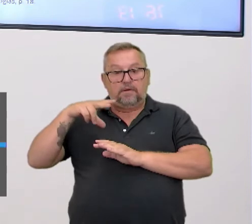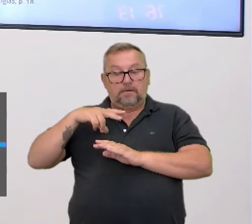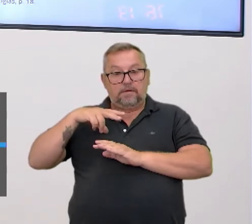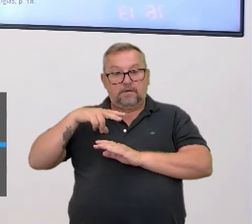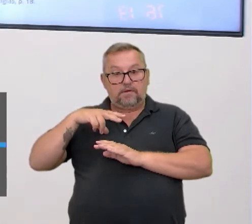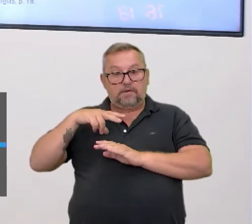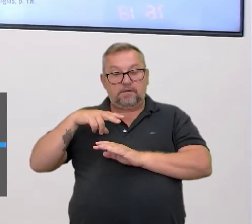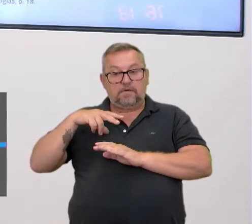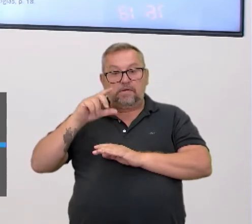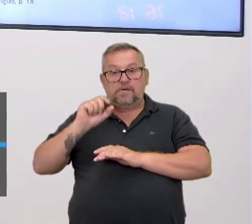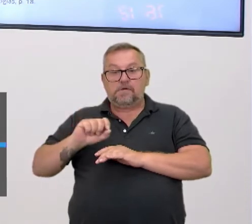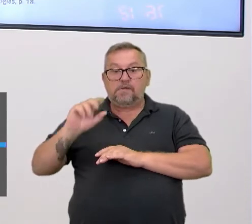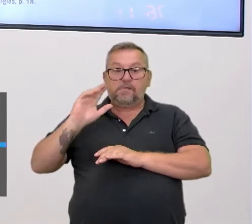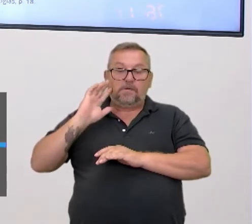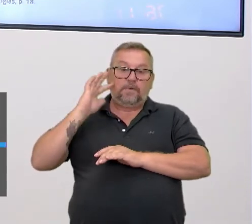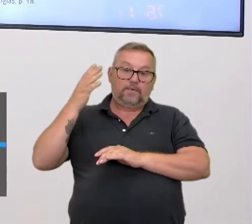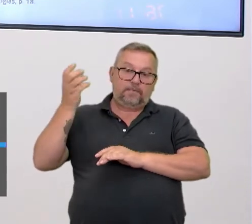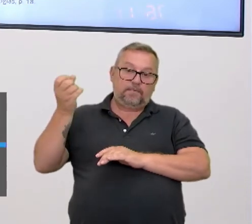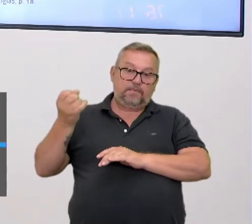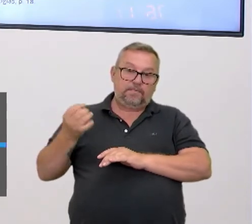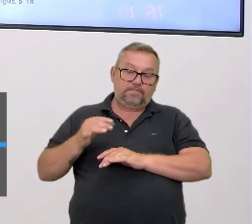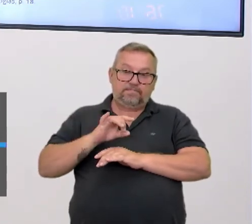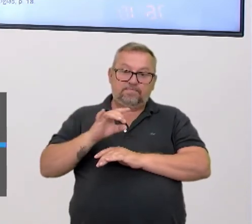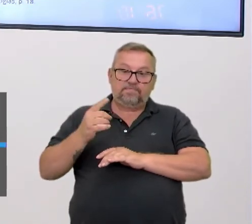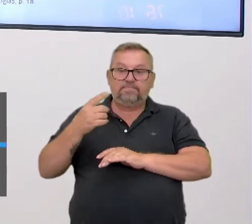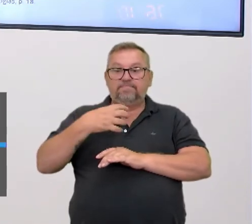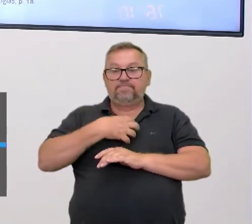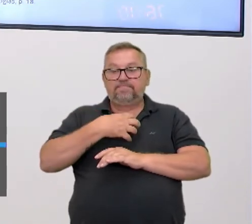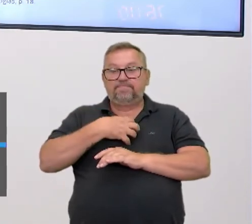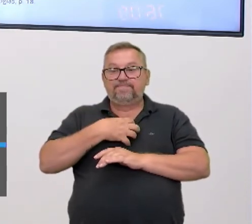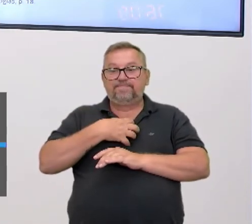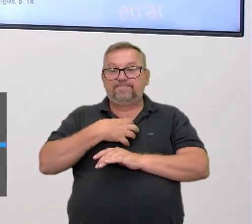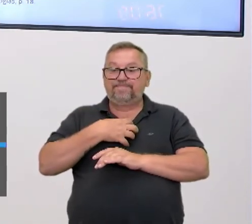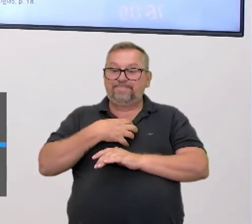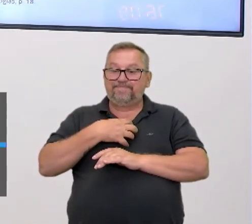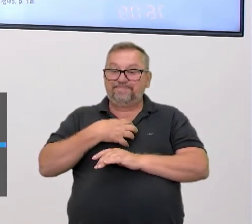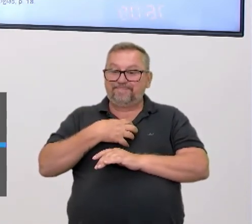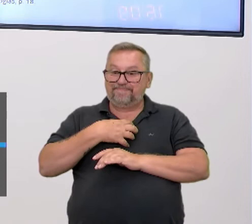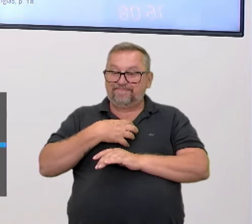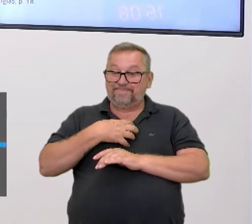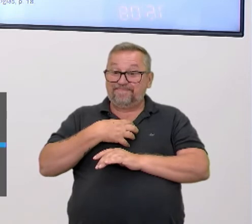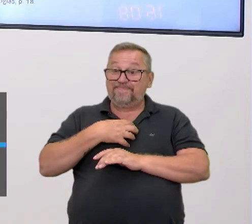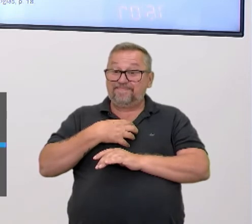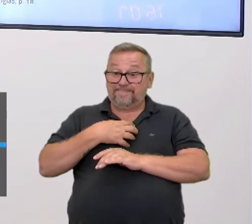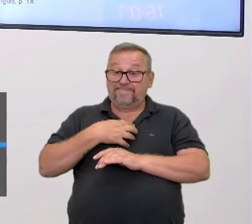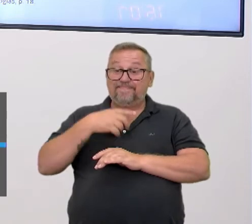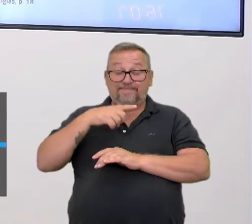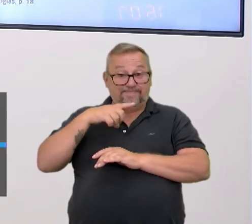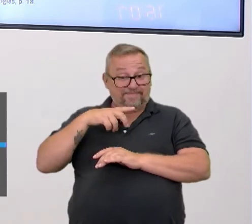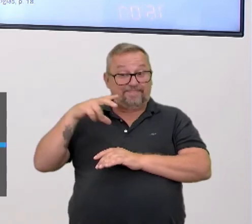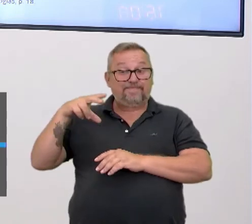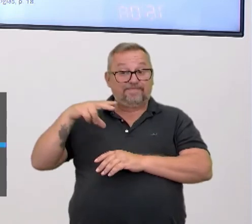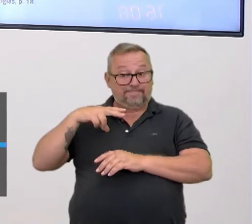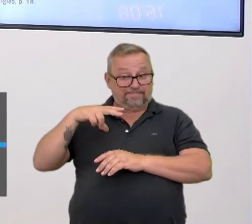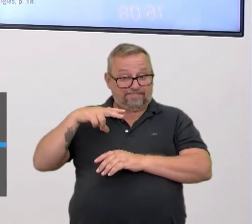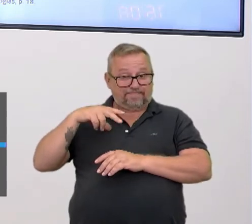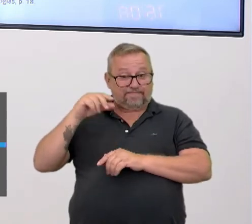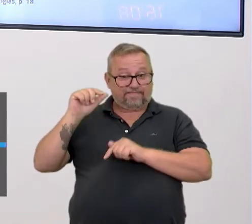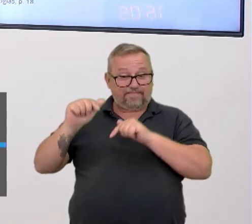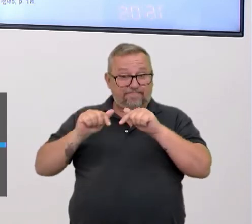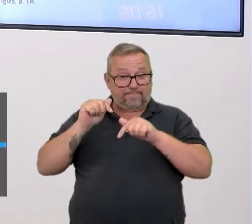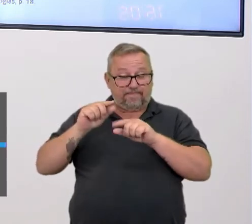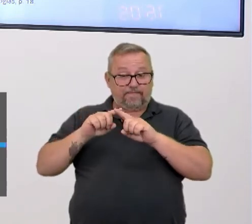e aí o que acontece? Vamos comentar cada uma delas aqui, ó. Veja, se ele está lá no setor privado, ele